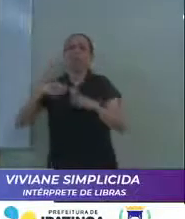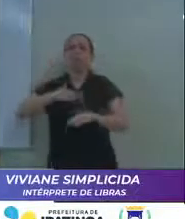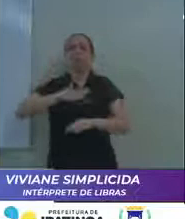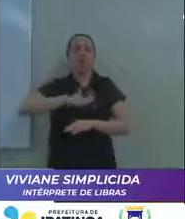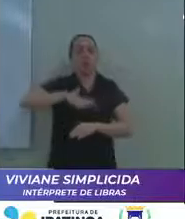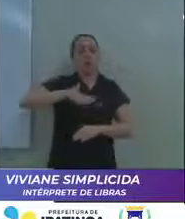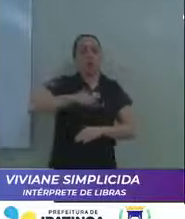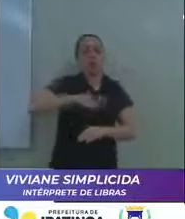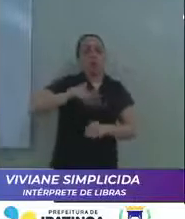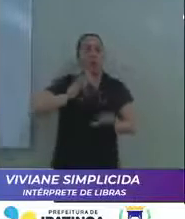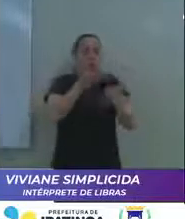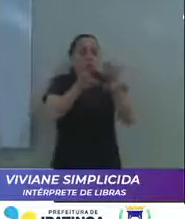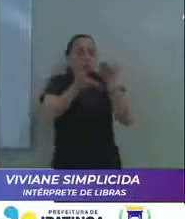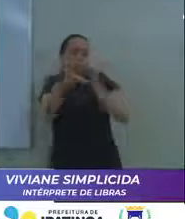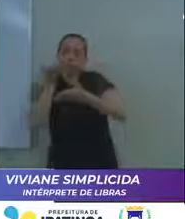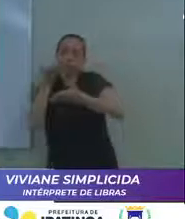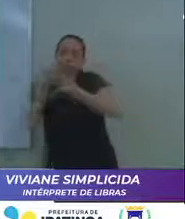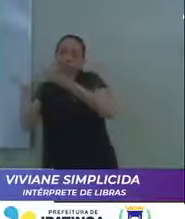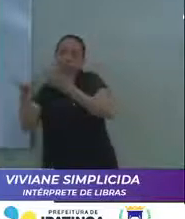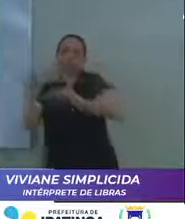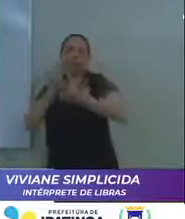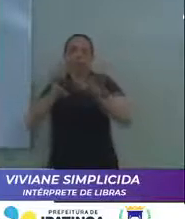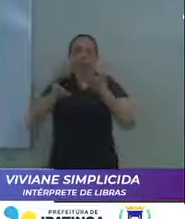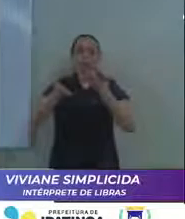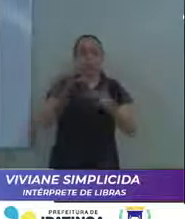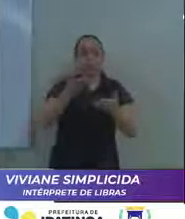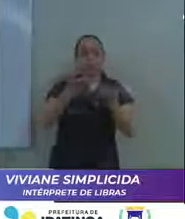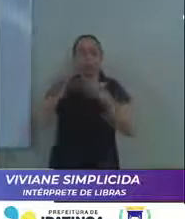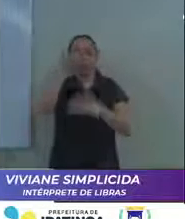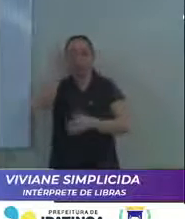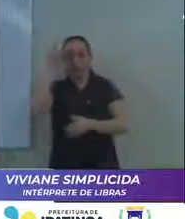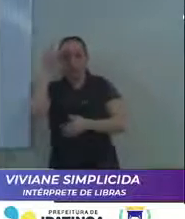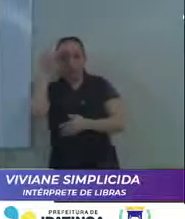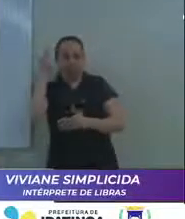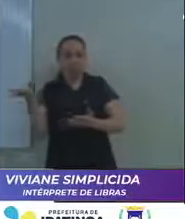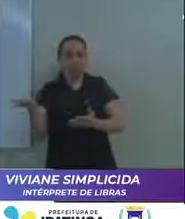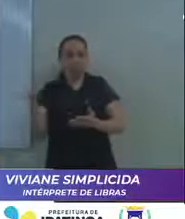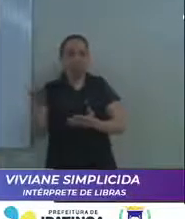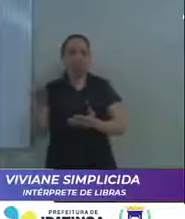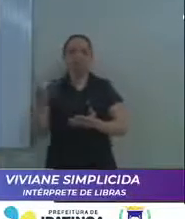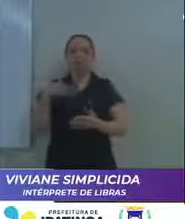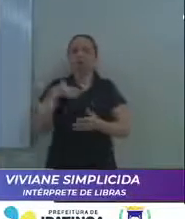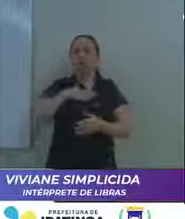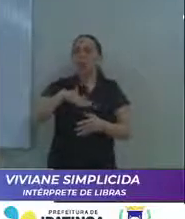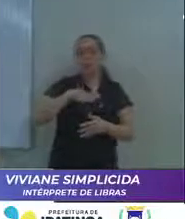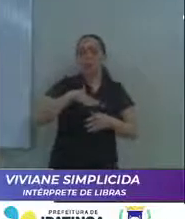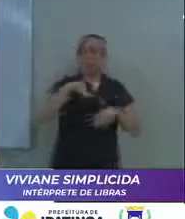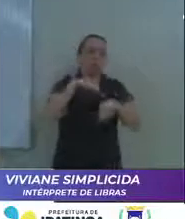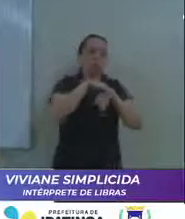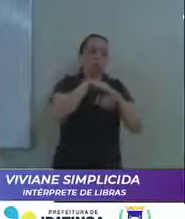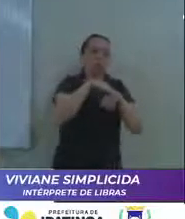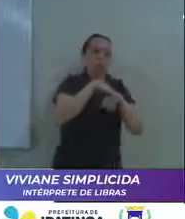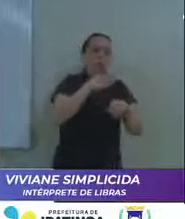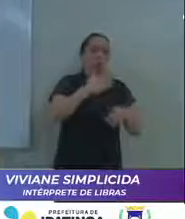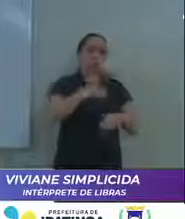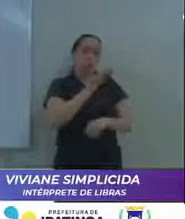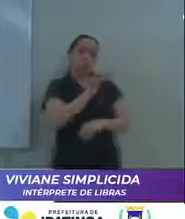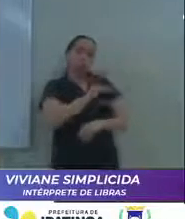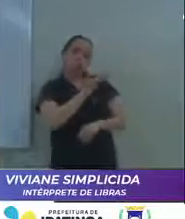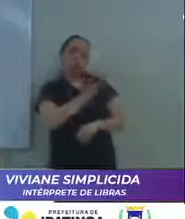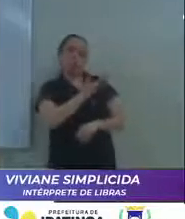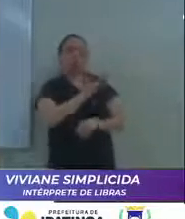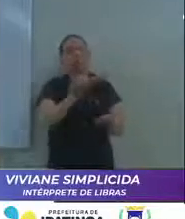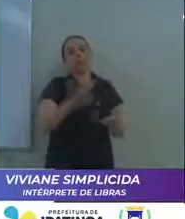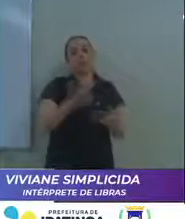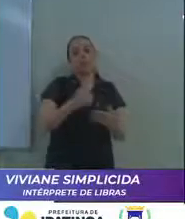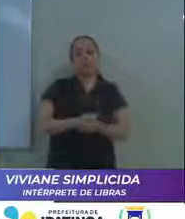de interagir com os meus familiares, eu gosto de interagir com os meus amigos, eu gosto de